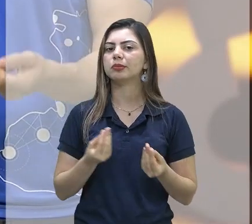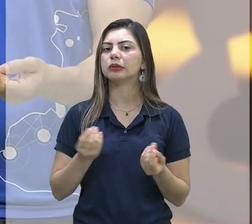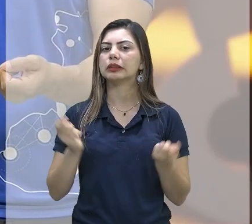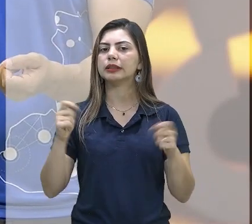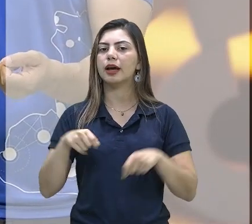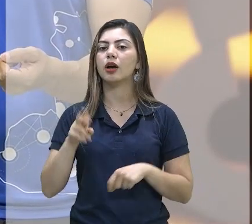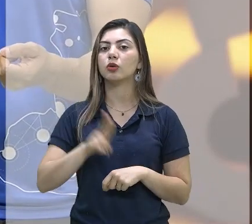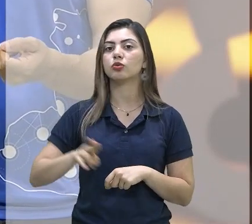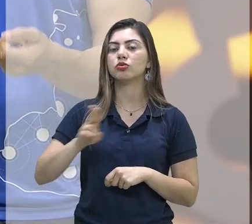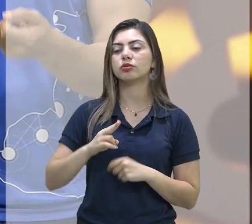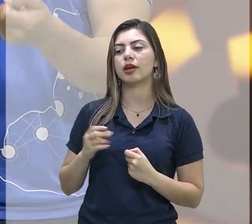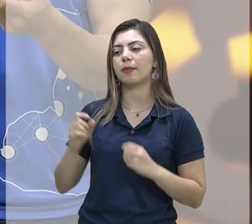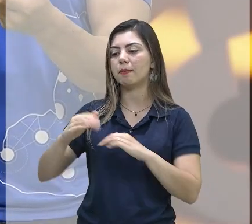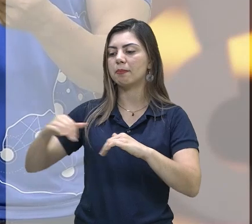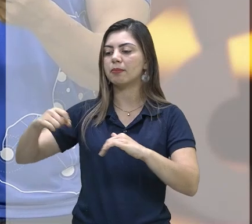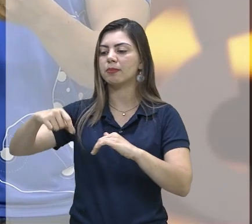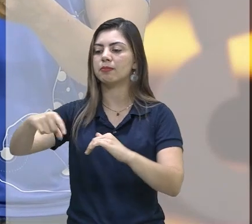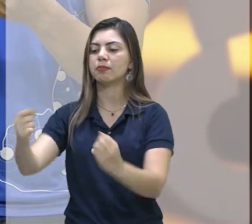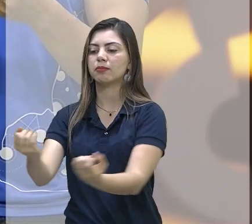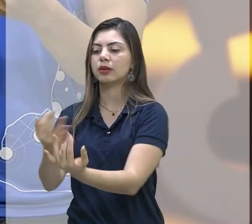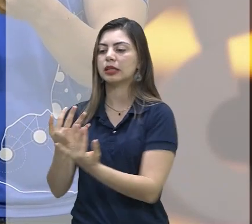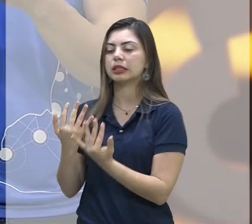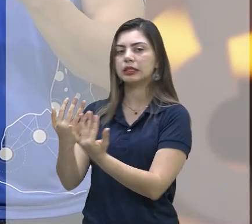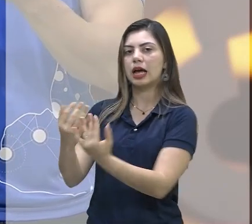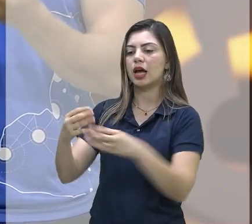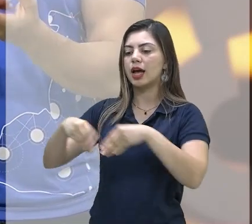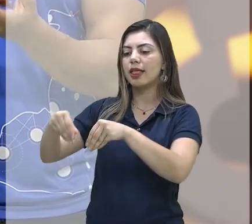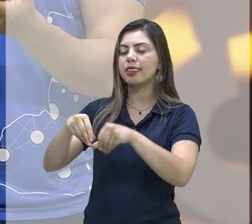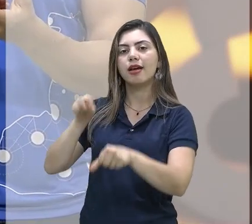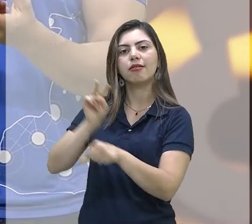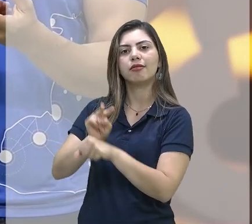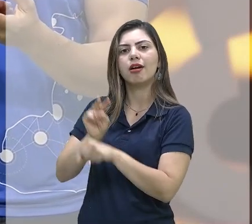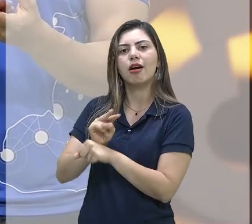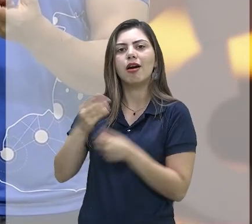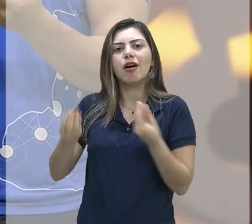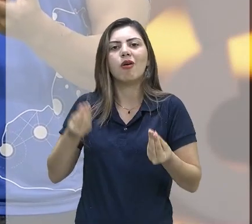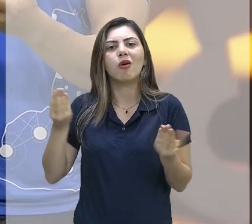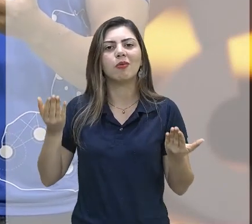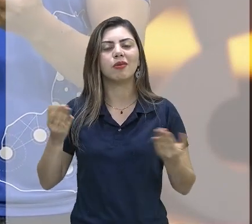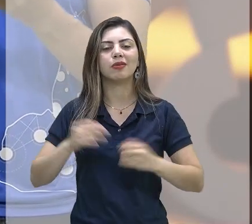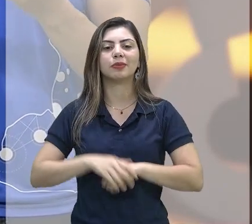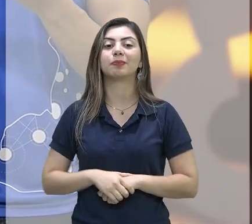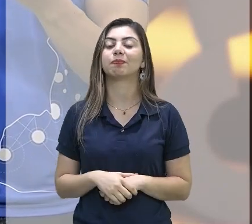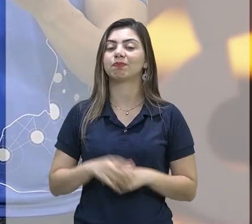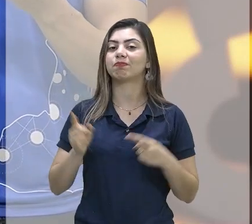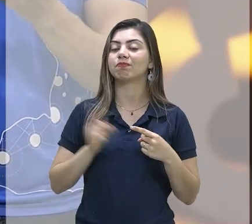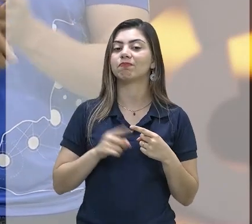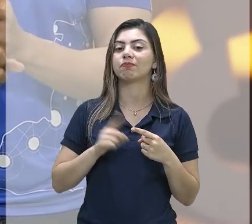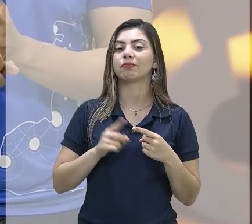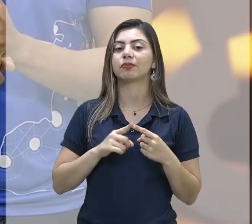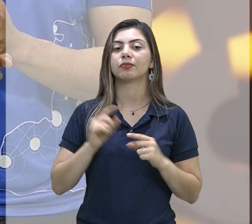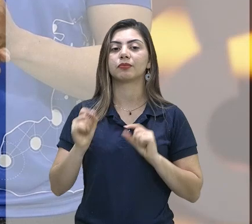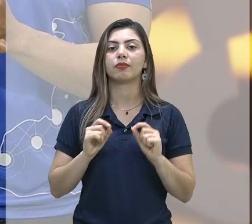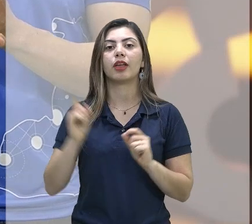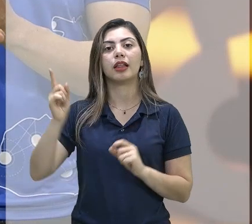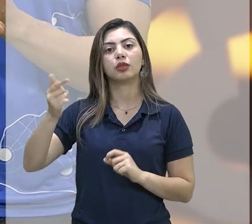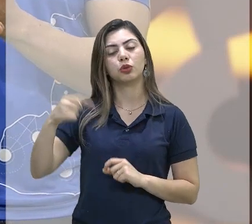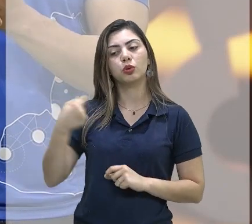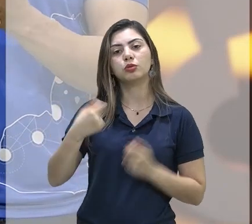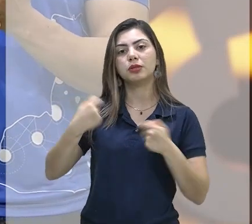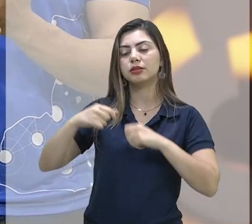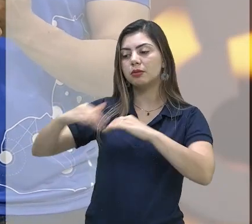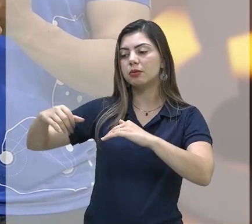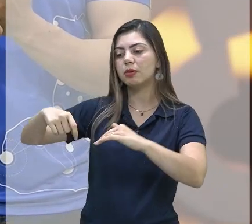usar a vegetação para a gente ter ali a conservação desse solo? Primeiro, o reflorestamento